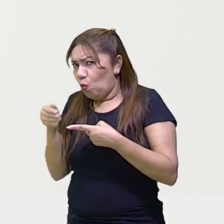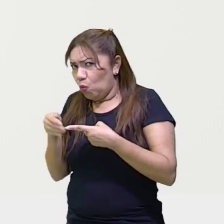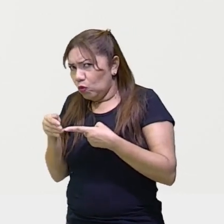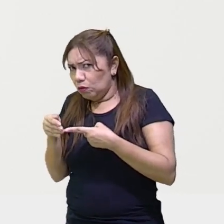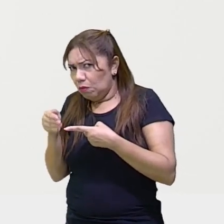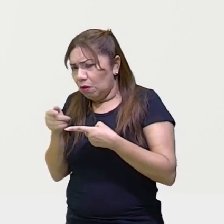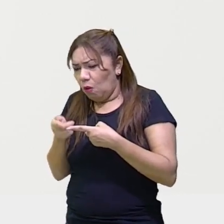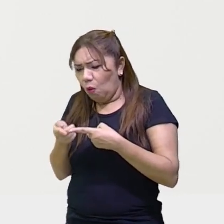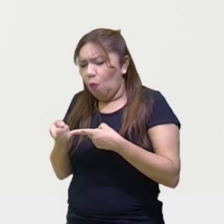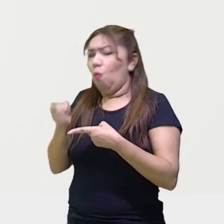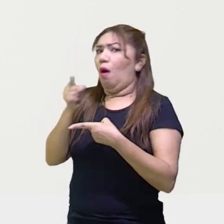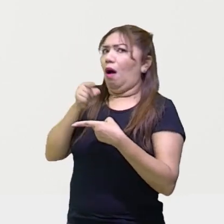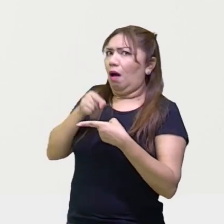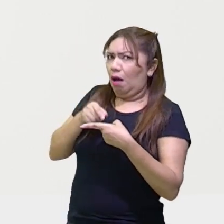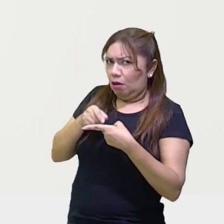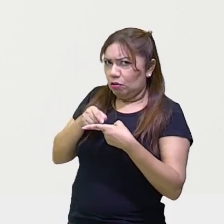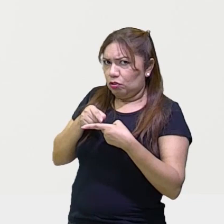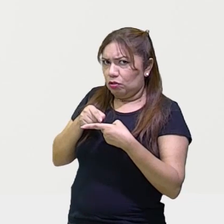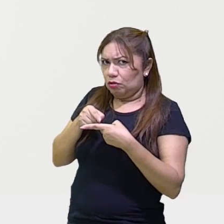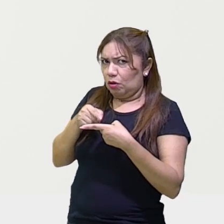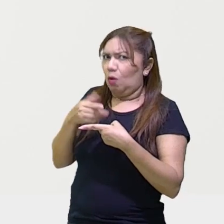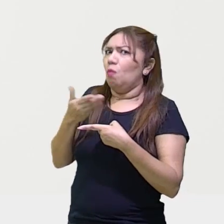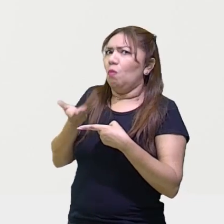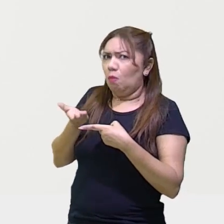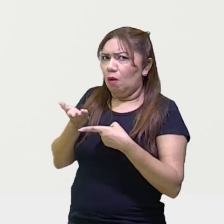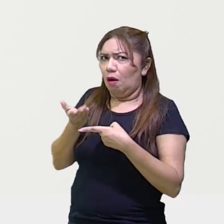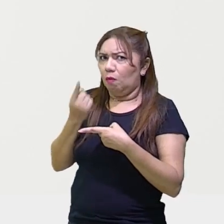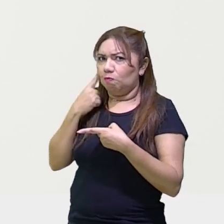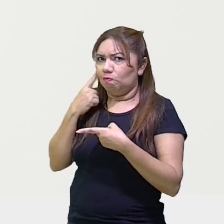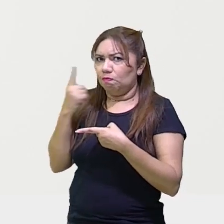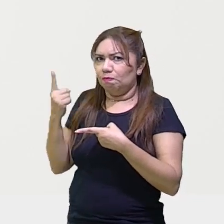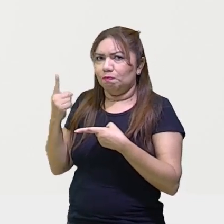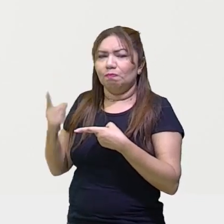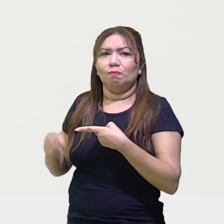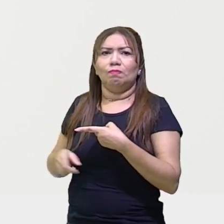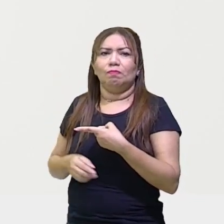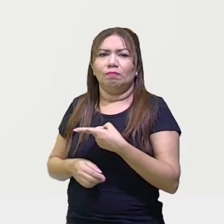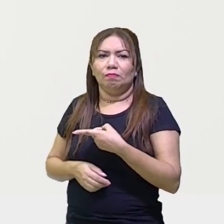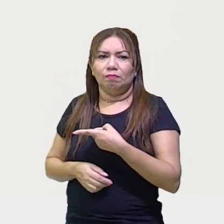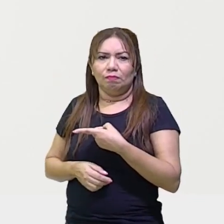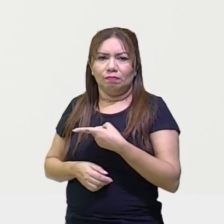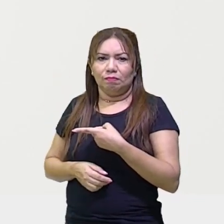na penúltima sílaba? Vamos ver.